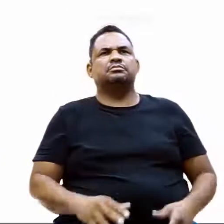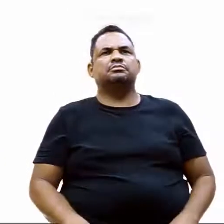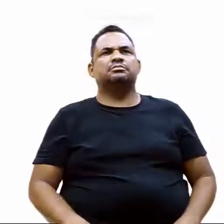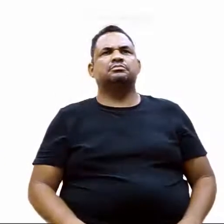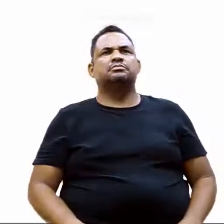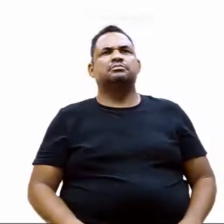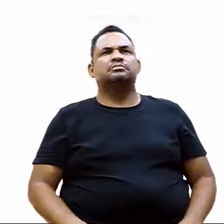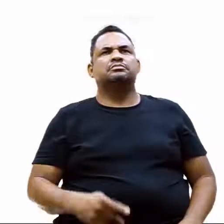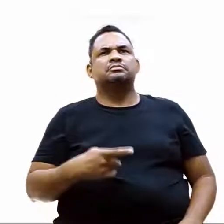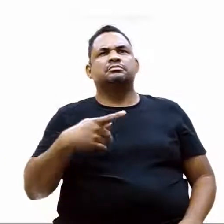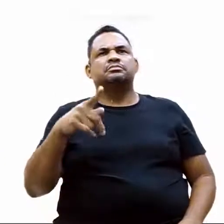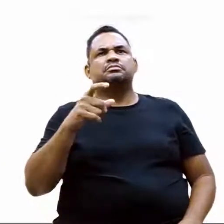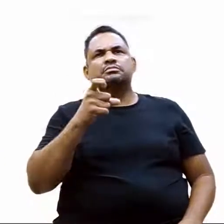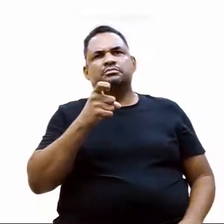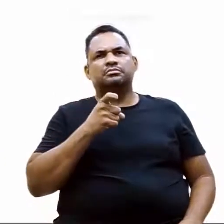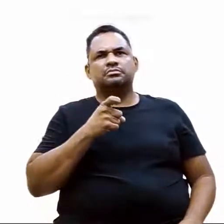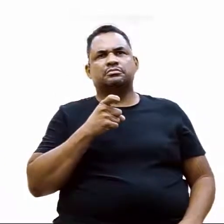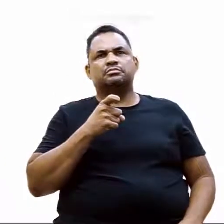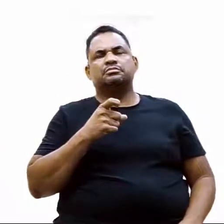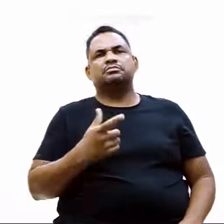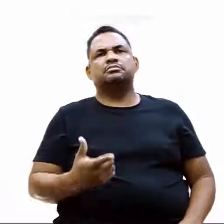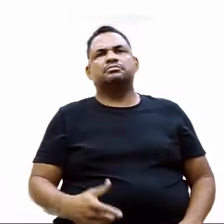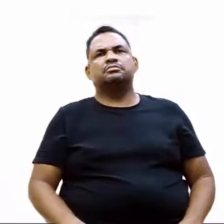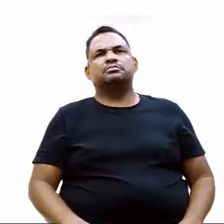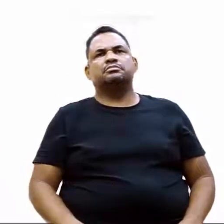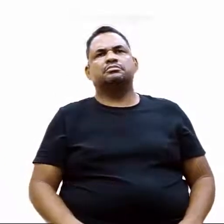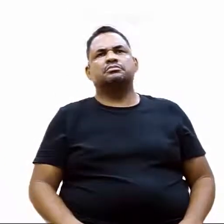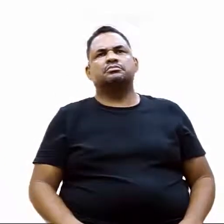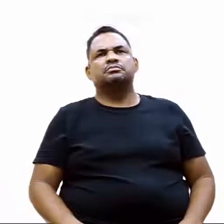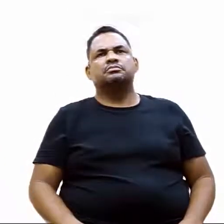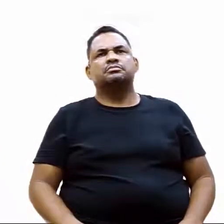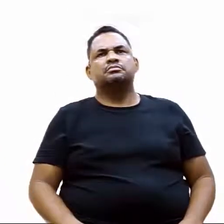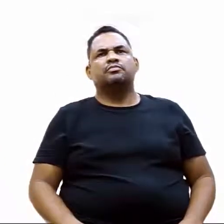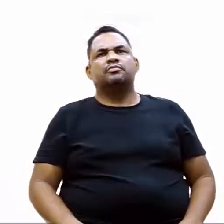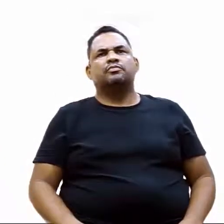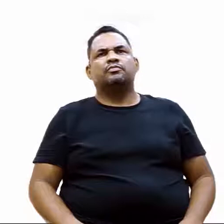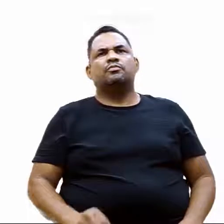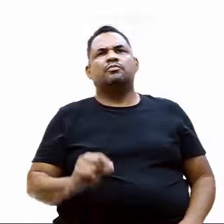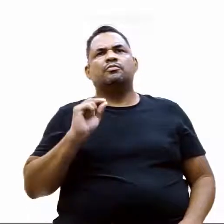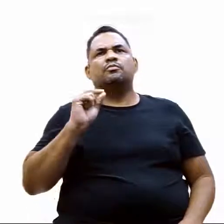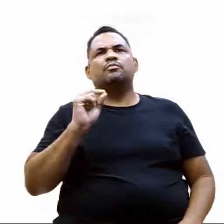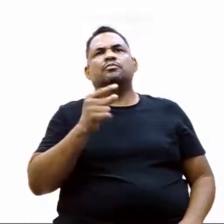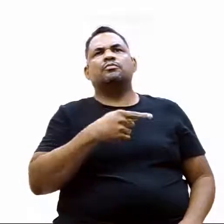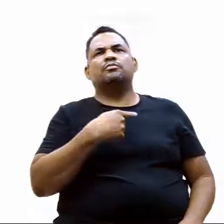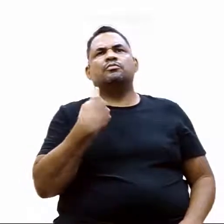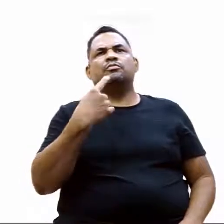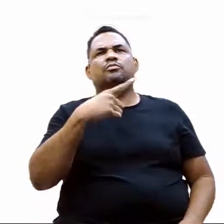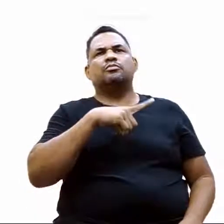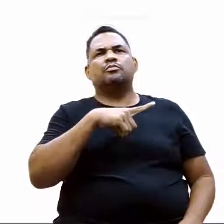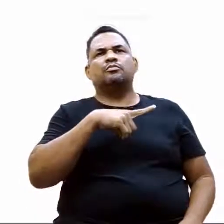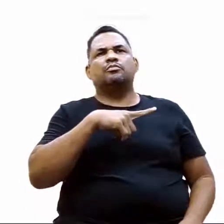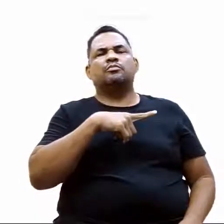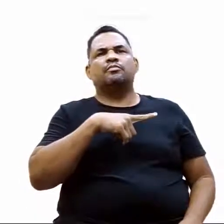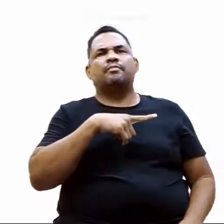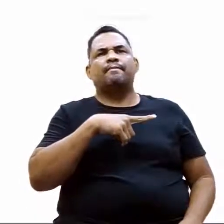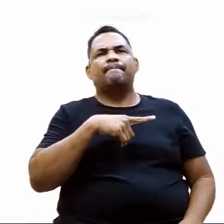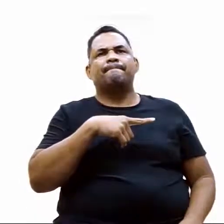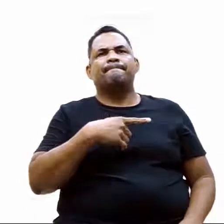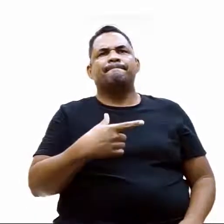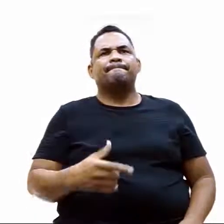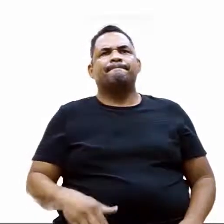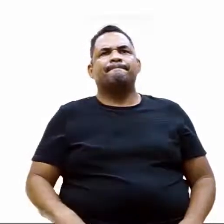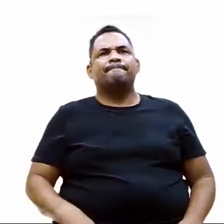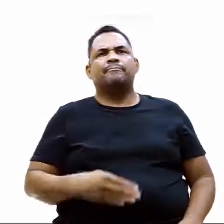para X, para obter X, o que eu tenho? Eu tinha aqui